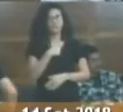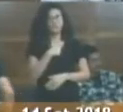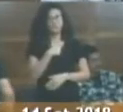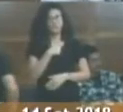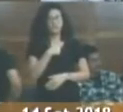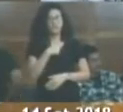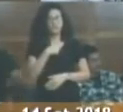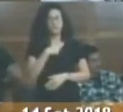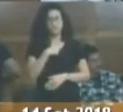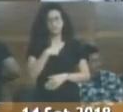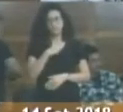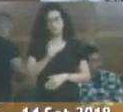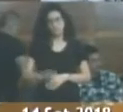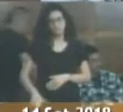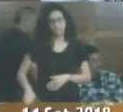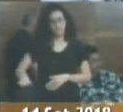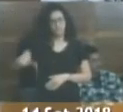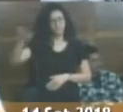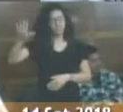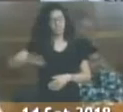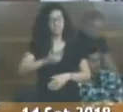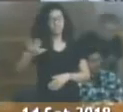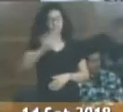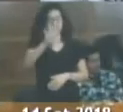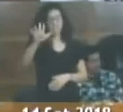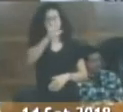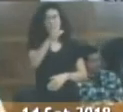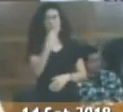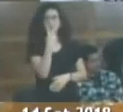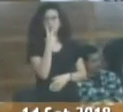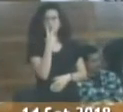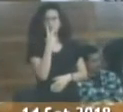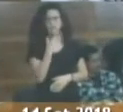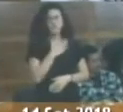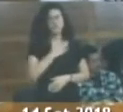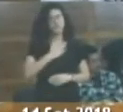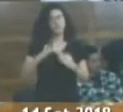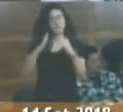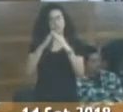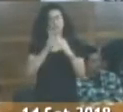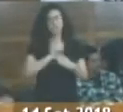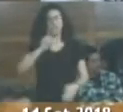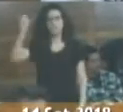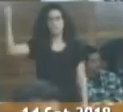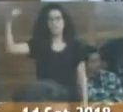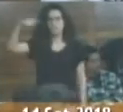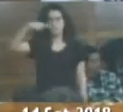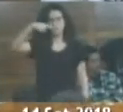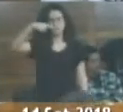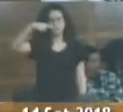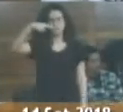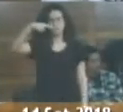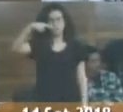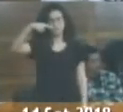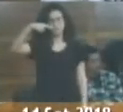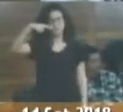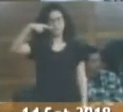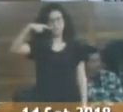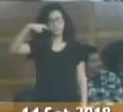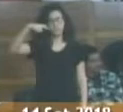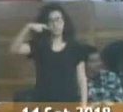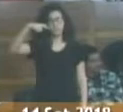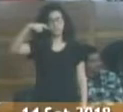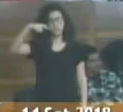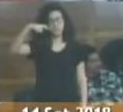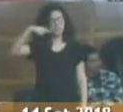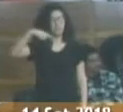lá no Espírito Santo. Minha casa teve a luz elétrica, energia elétrica,